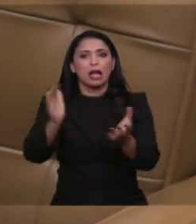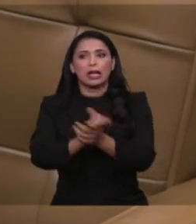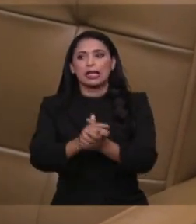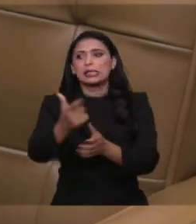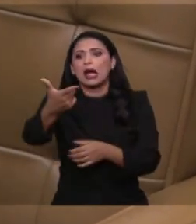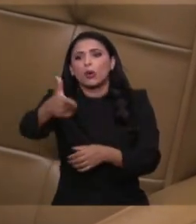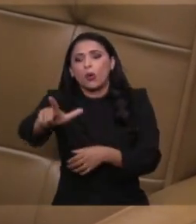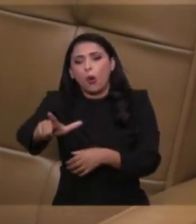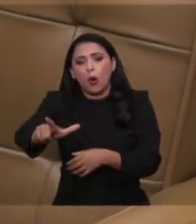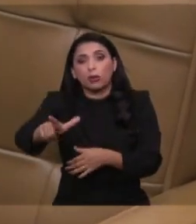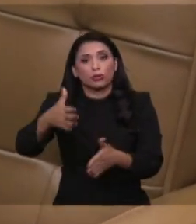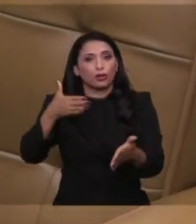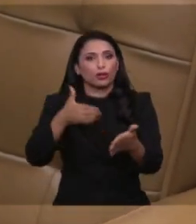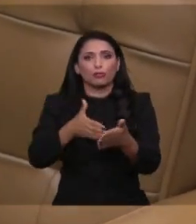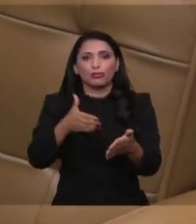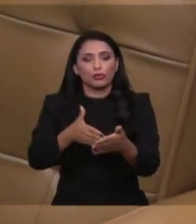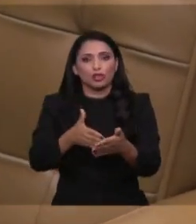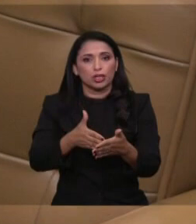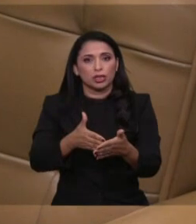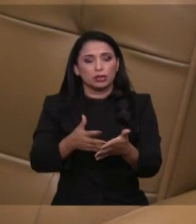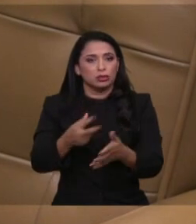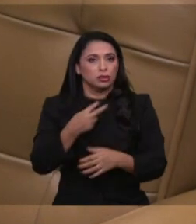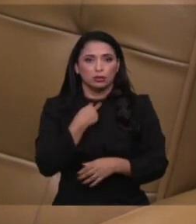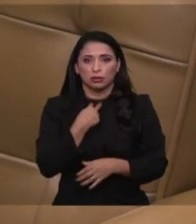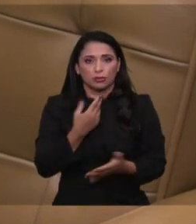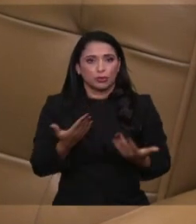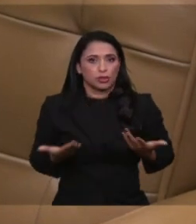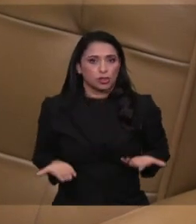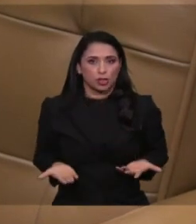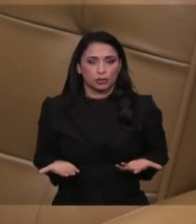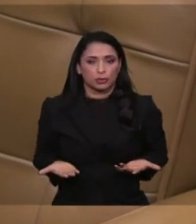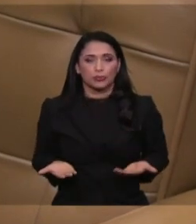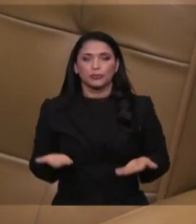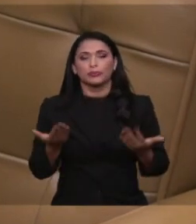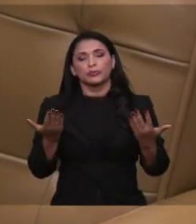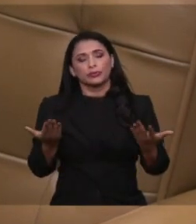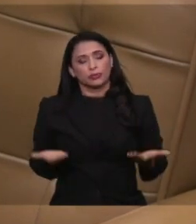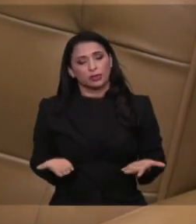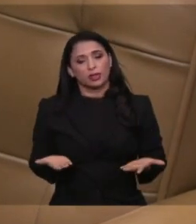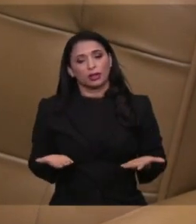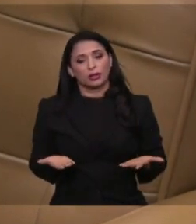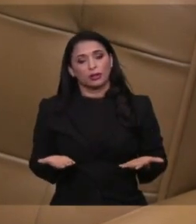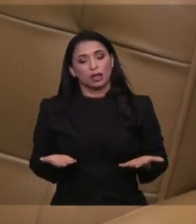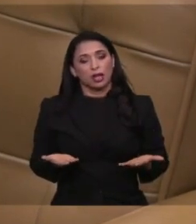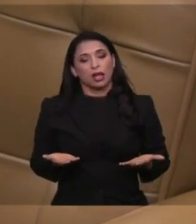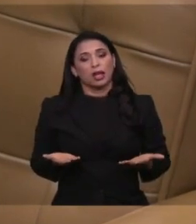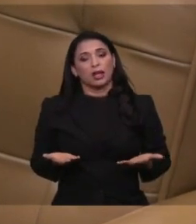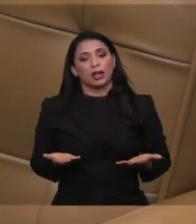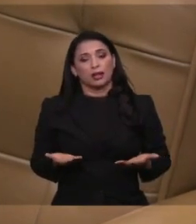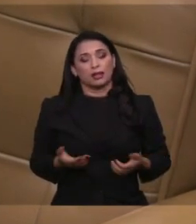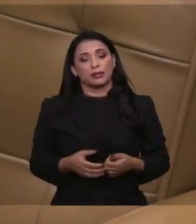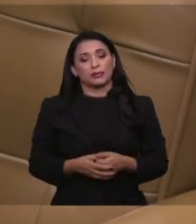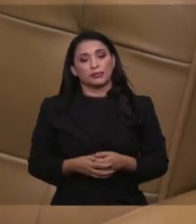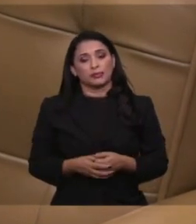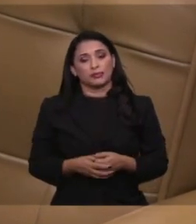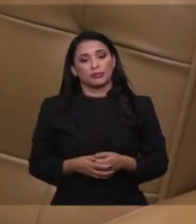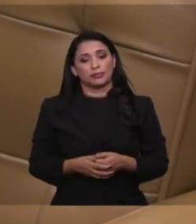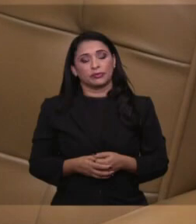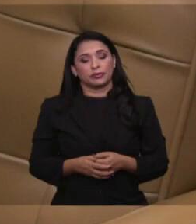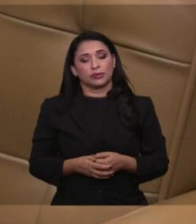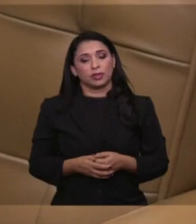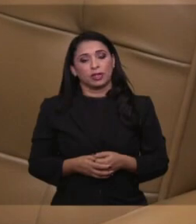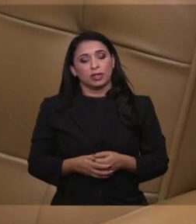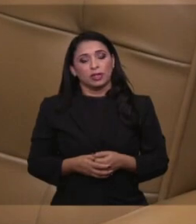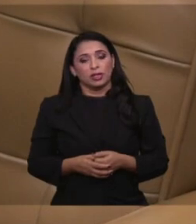ou se sentiam impedidos em função disso, e por isso isso gerou um